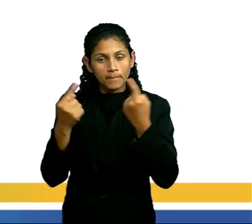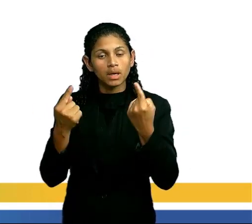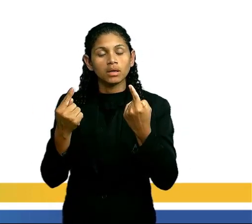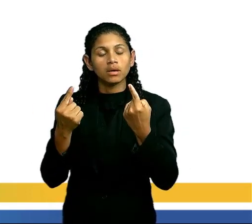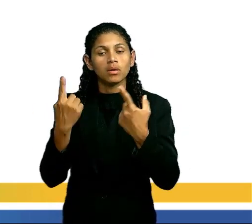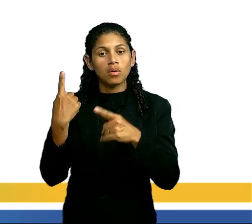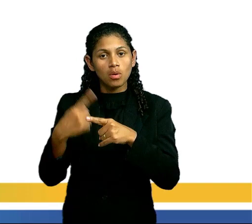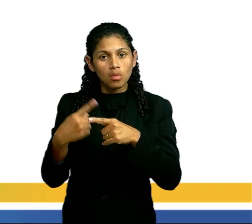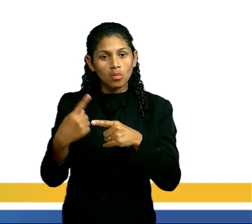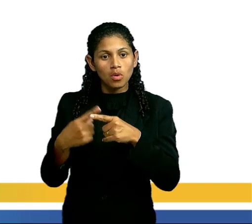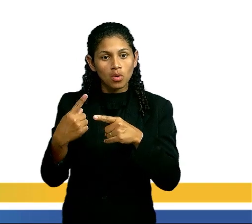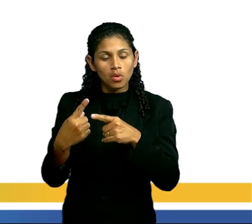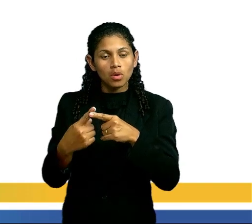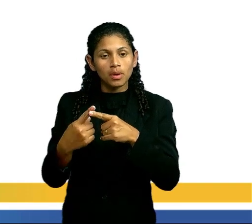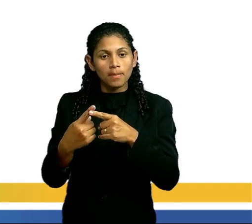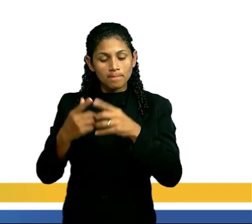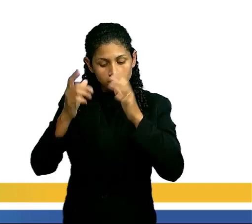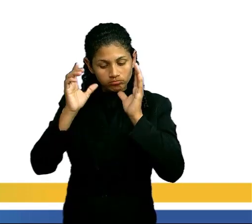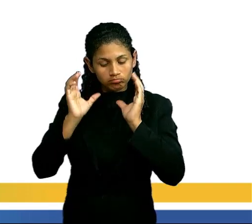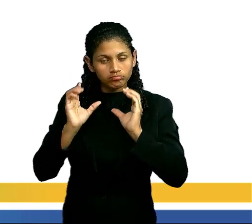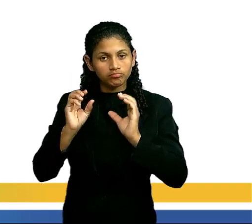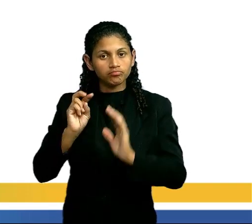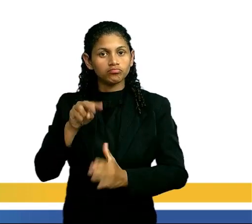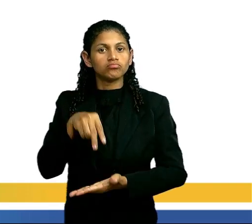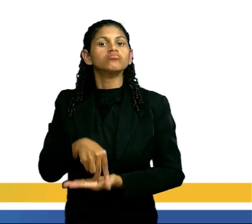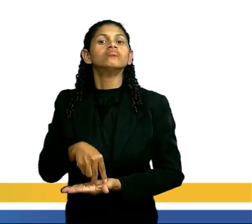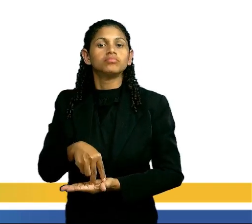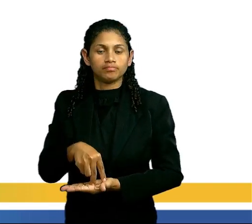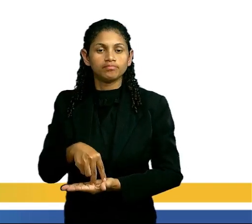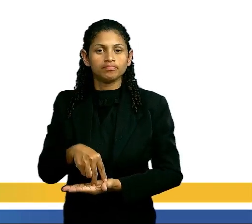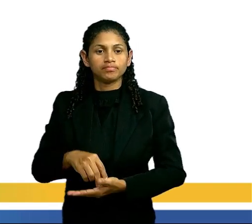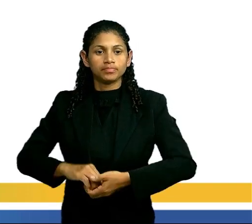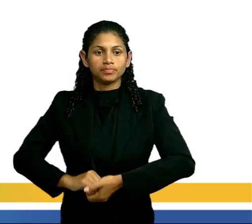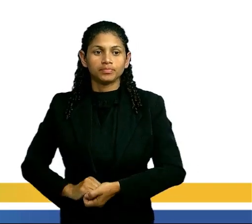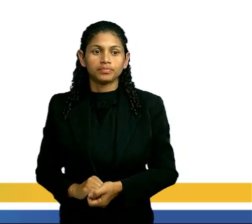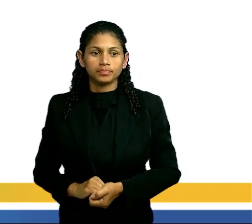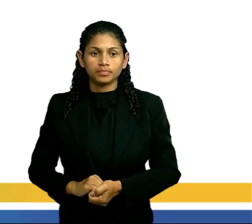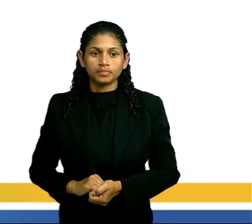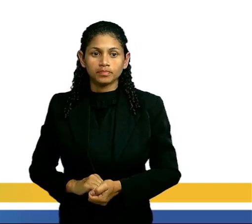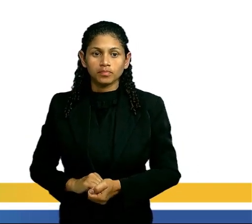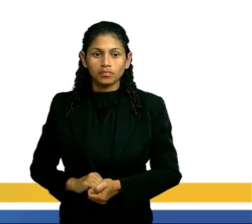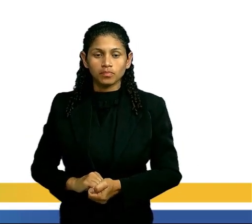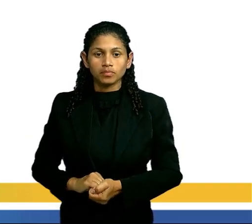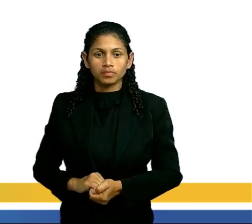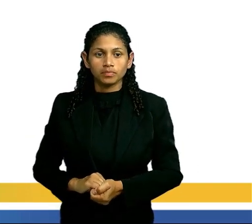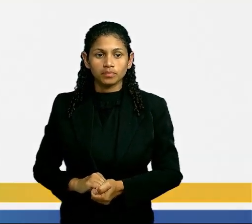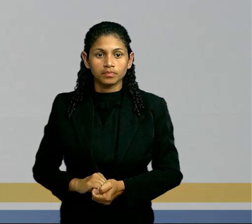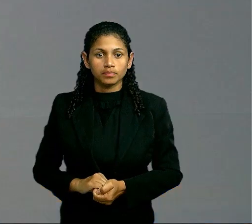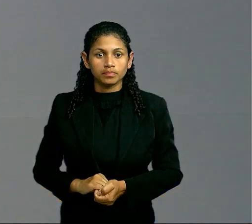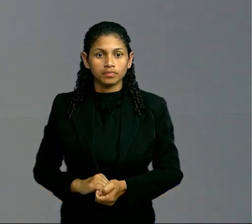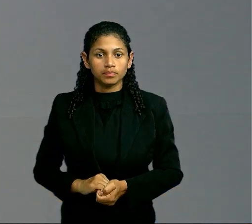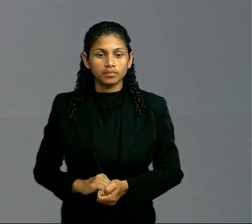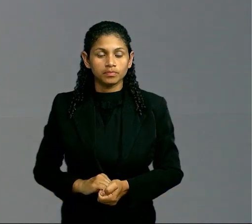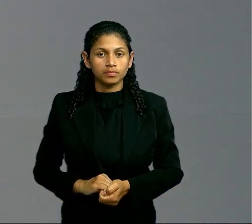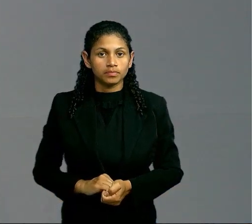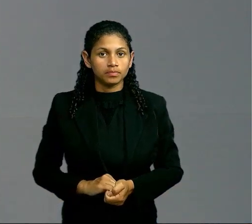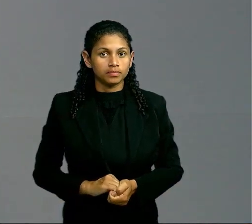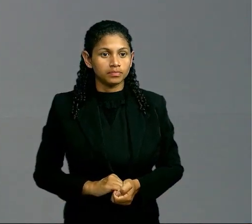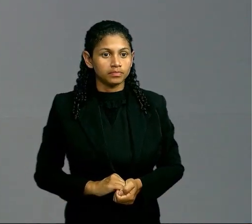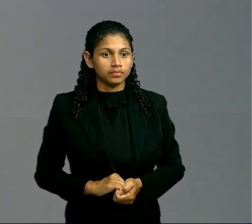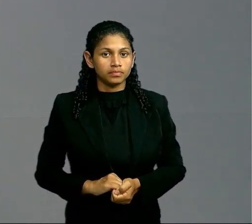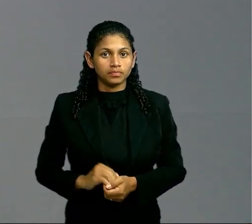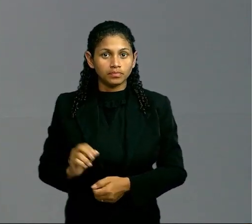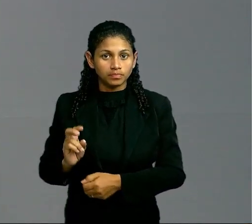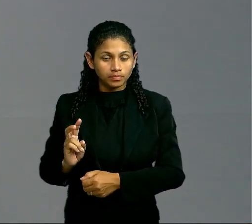E aí nós vamos agora para o emprego das conjunções coordenativas em textos. Na sequência a